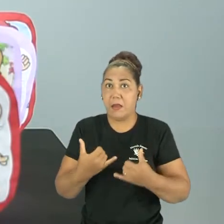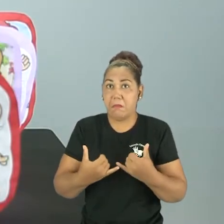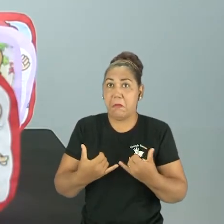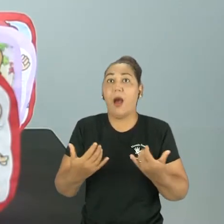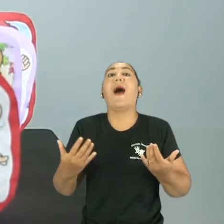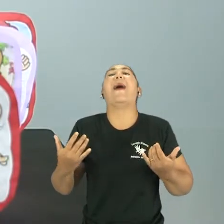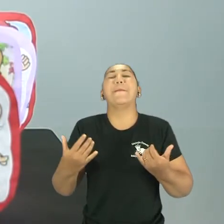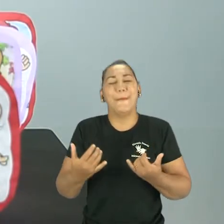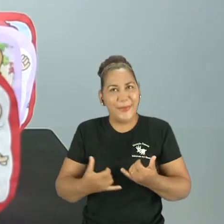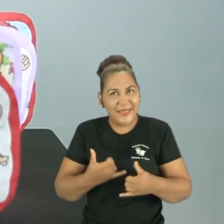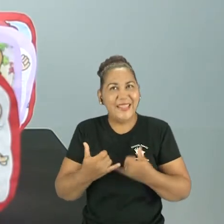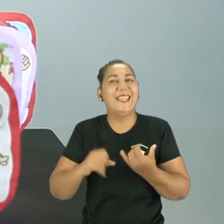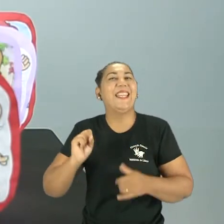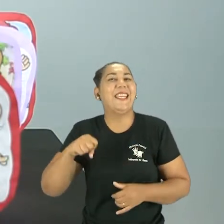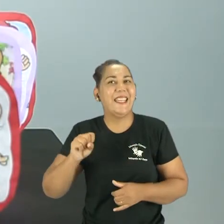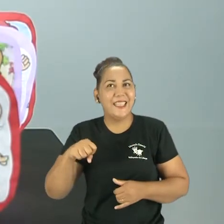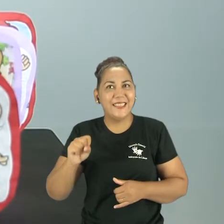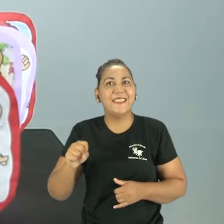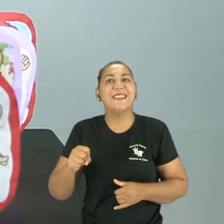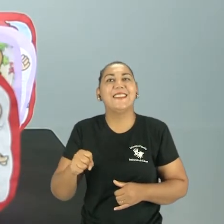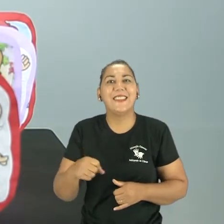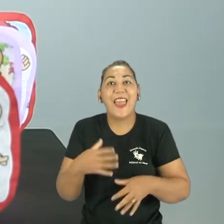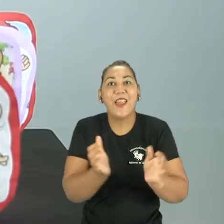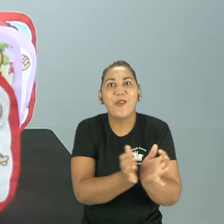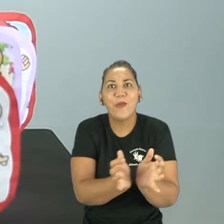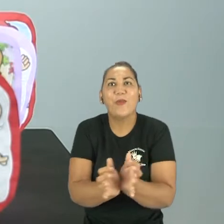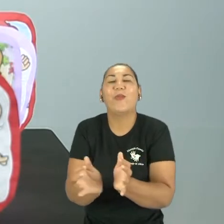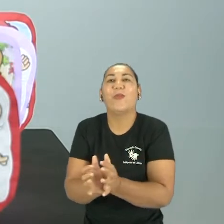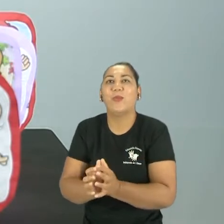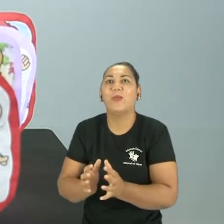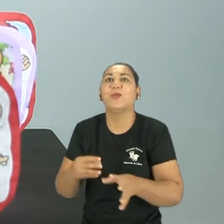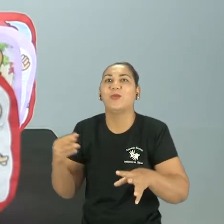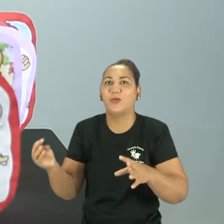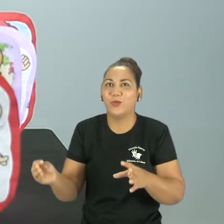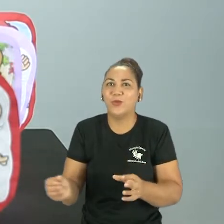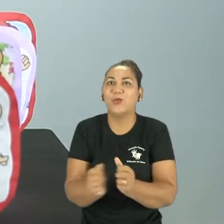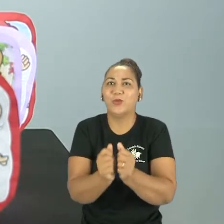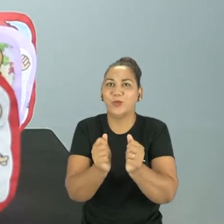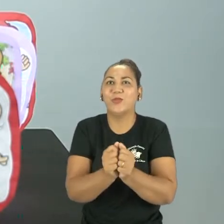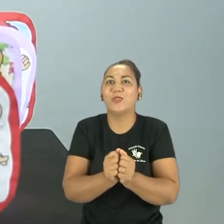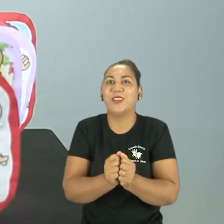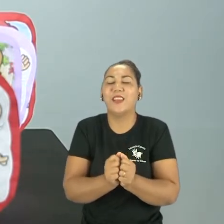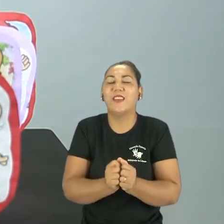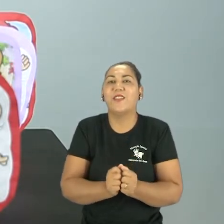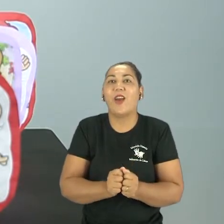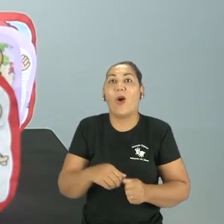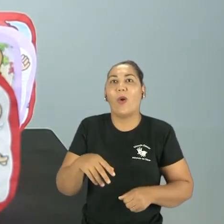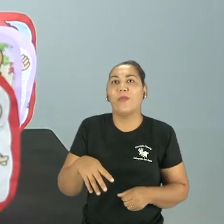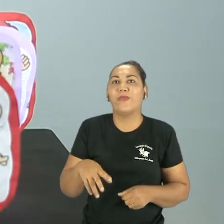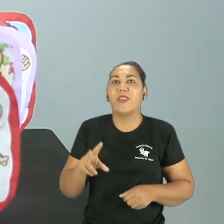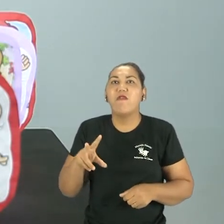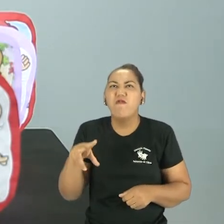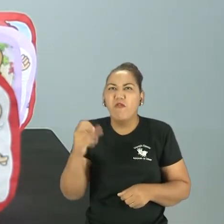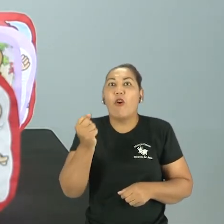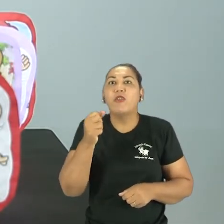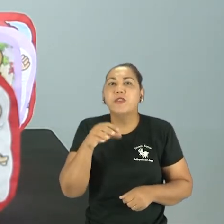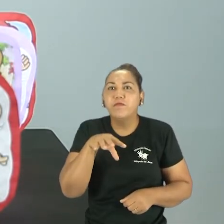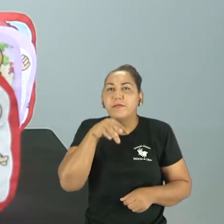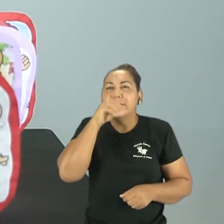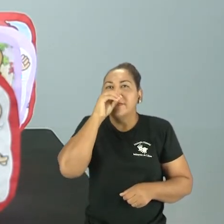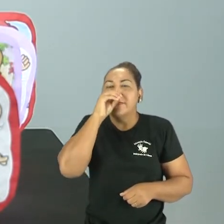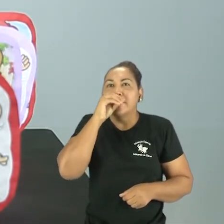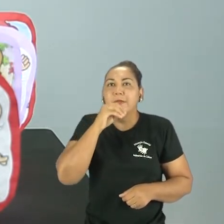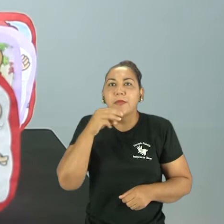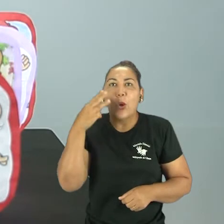turminha. Ela tem algo que é muito forte nela, que é o olfato, né? Então, quando vem o Cascão chegando, ela